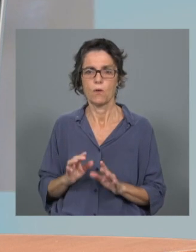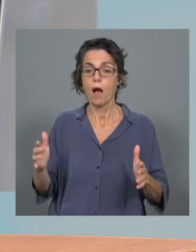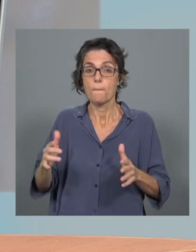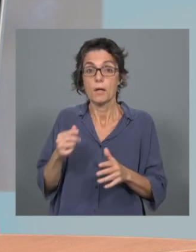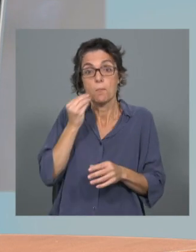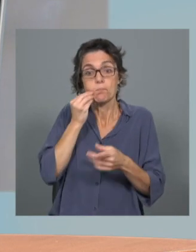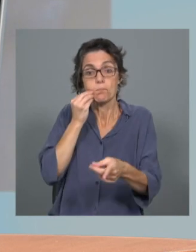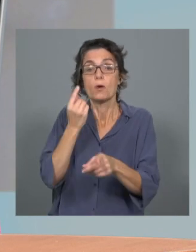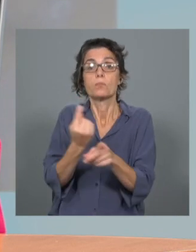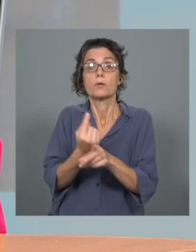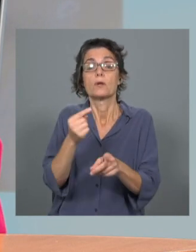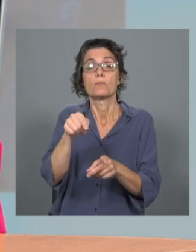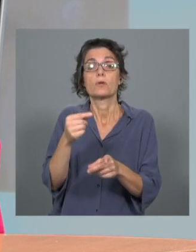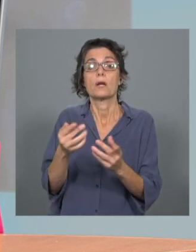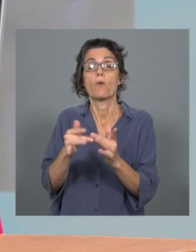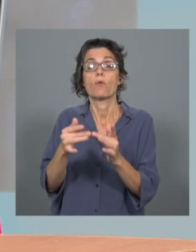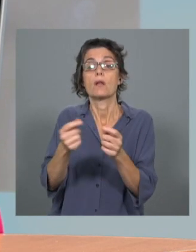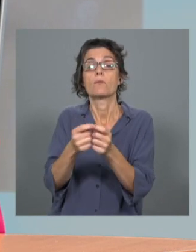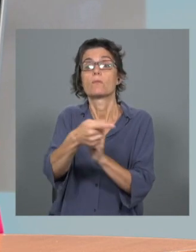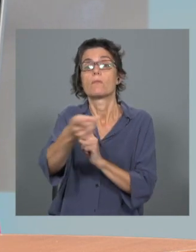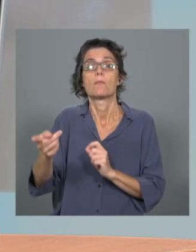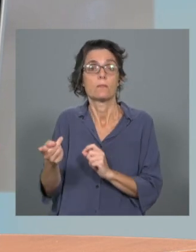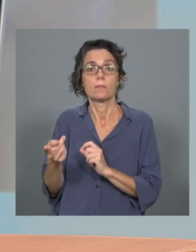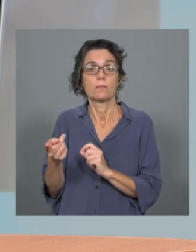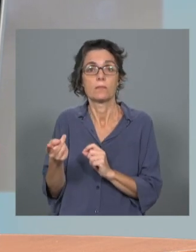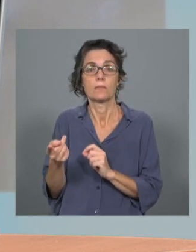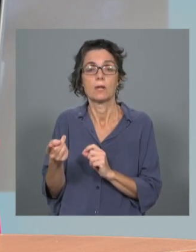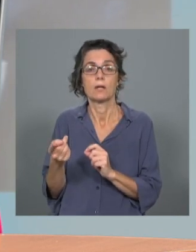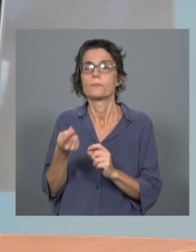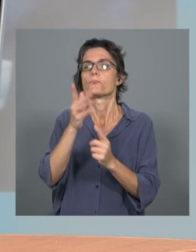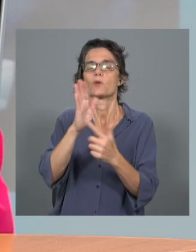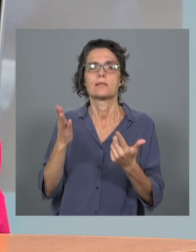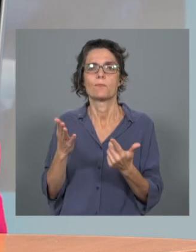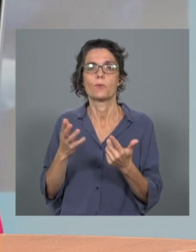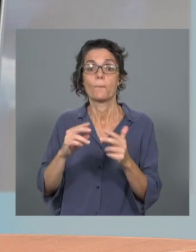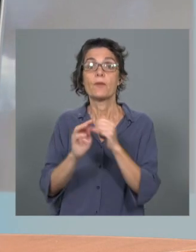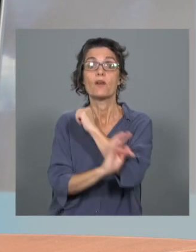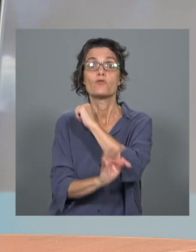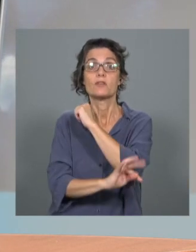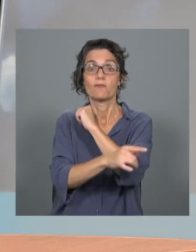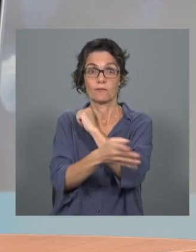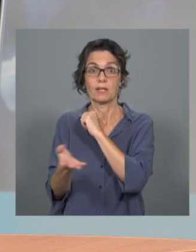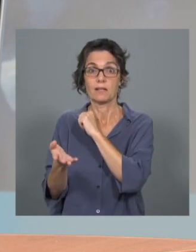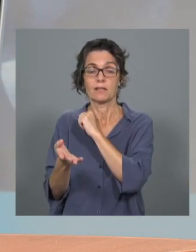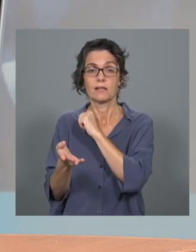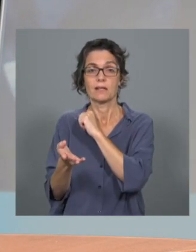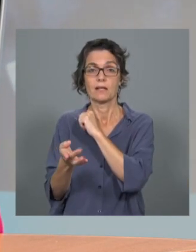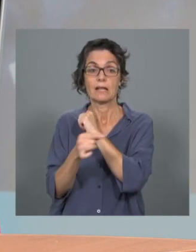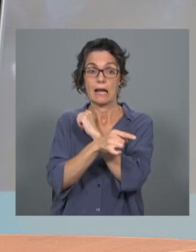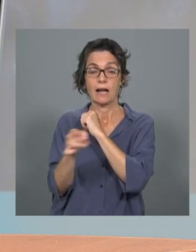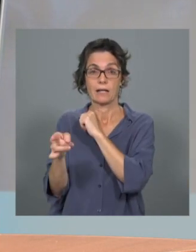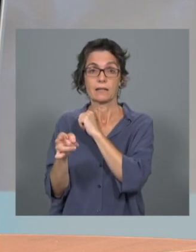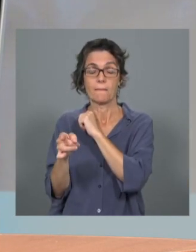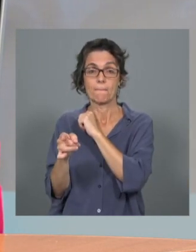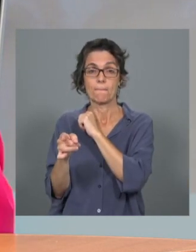porque há um contacto muito próximo. Então, se pensarmos em termos de juntas de freguesia, e sobretudo